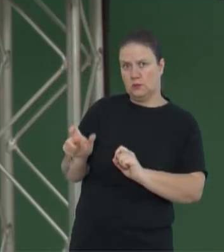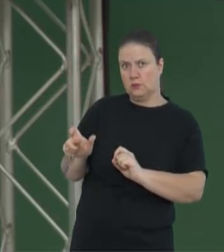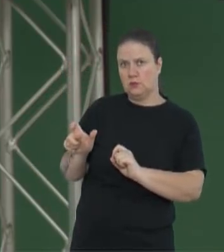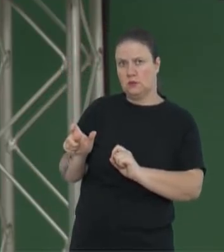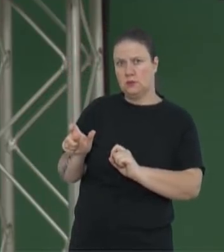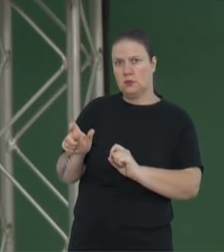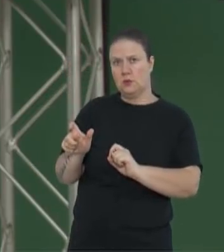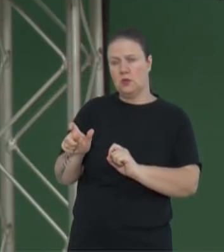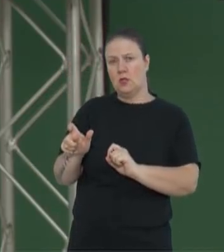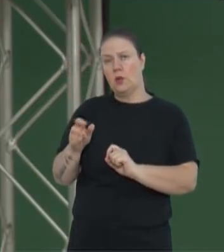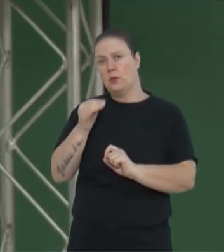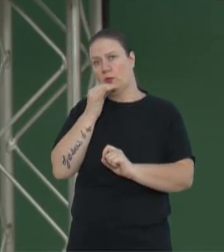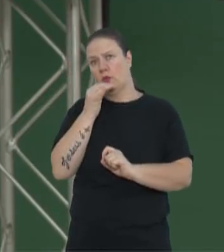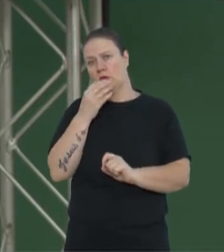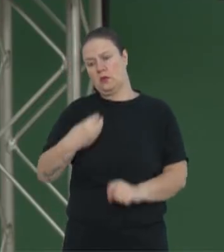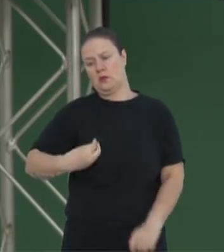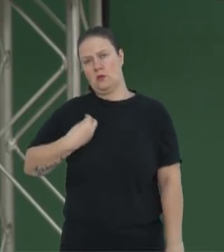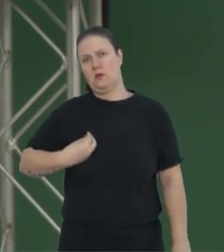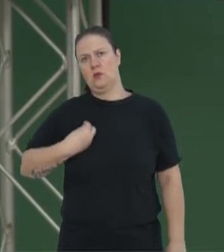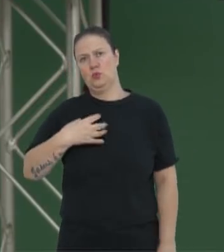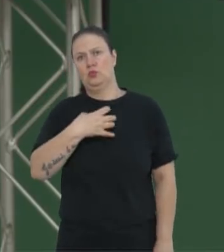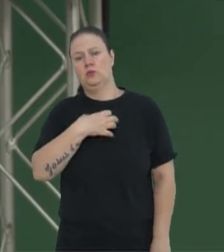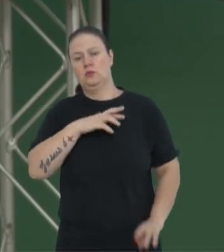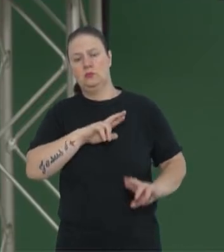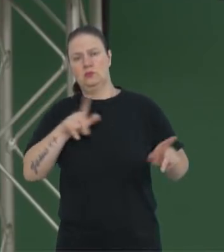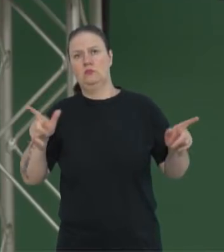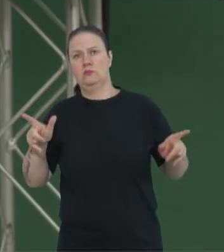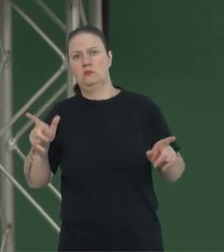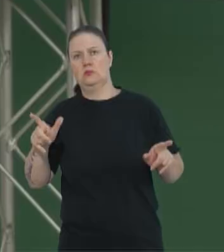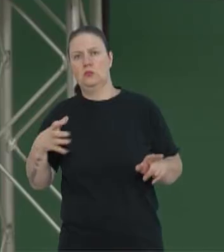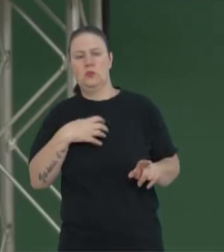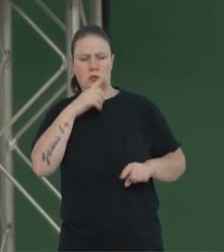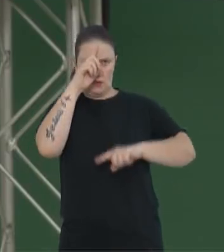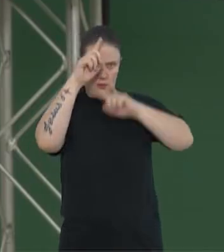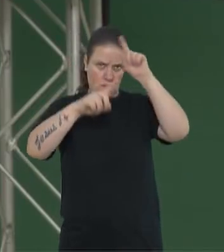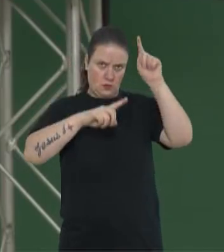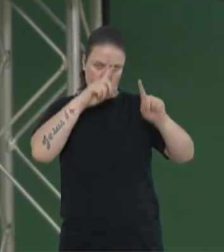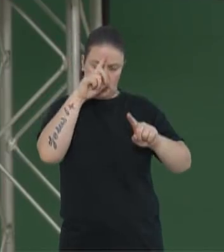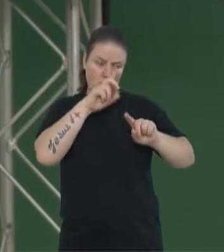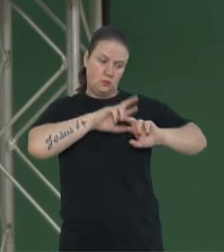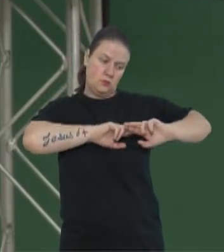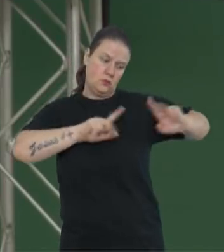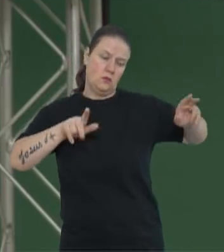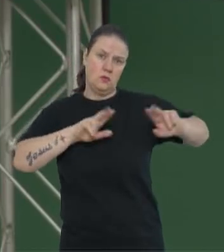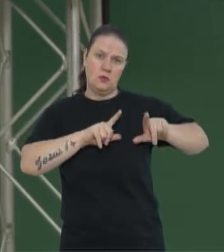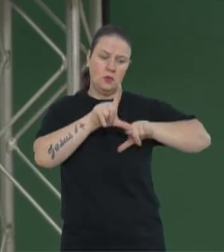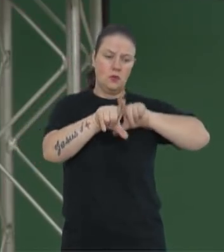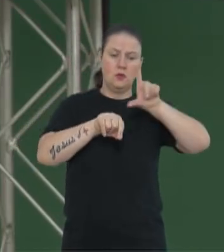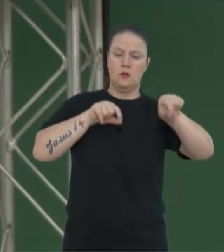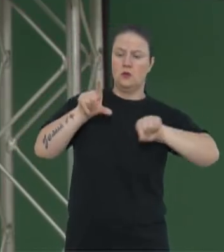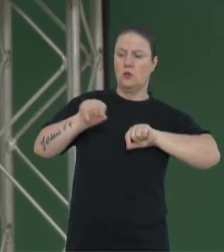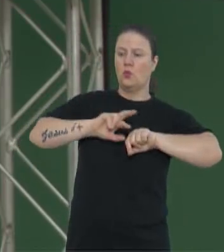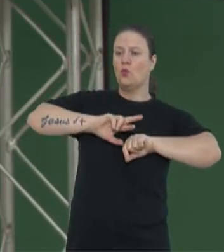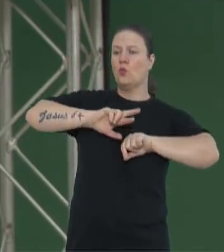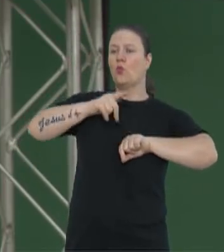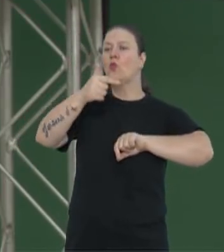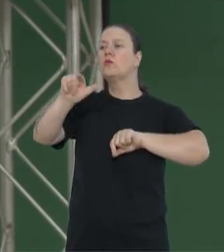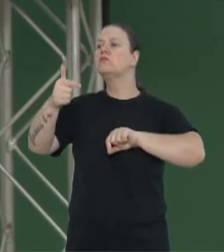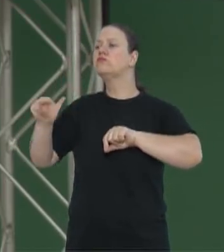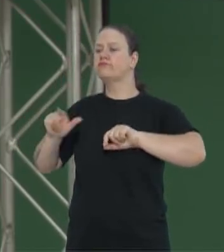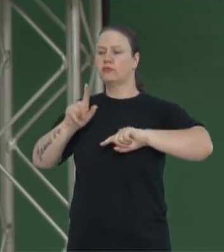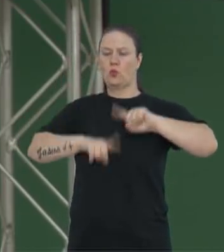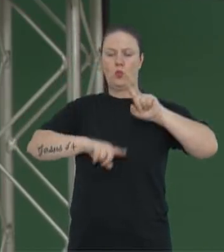vivesse numa condição diferente do artista, provavelmente teria outras ideias sobre o período, escolheria outros elementos para